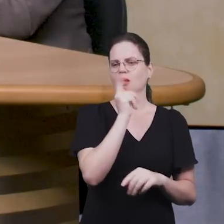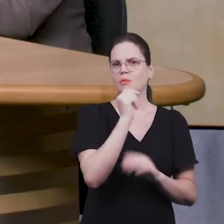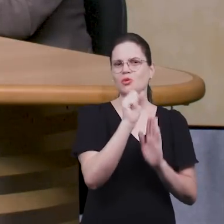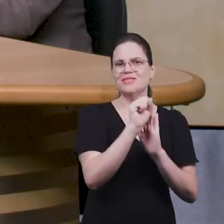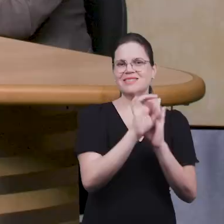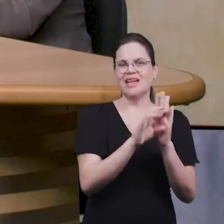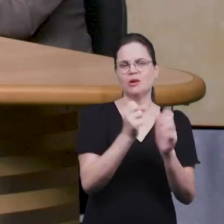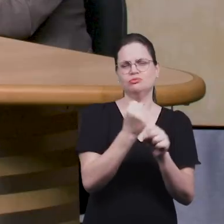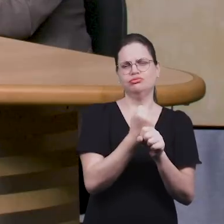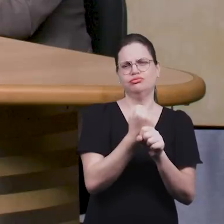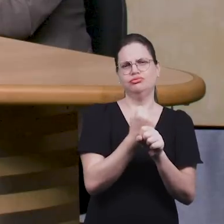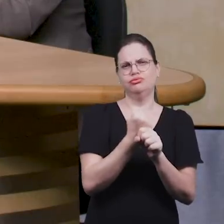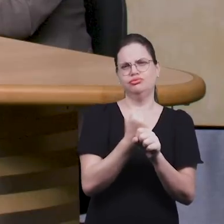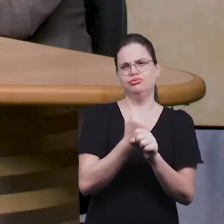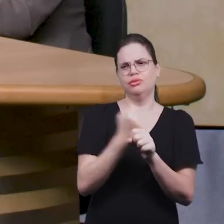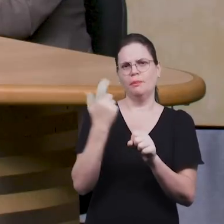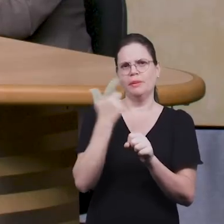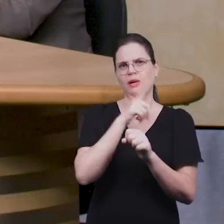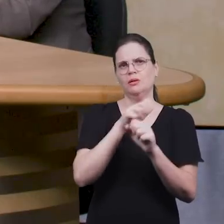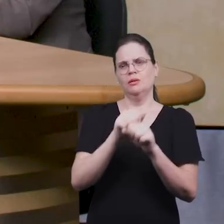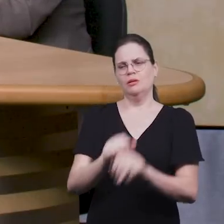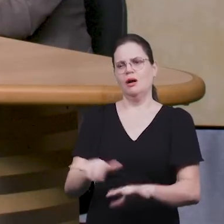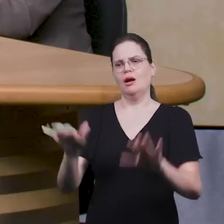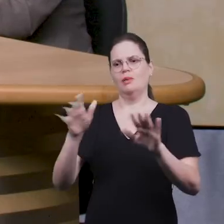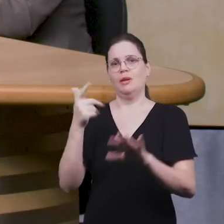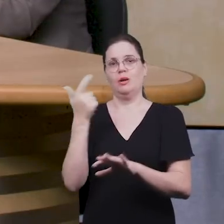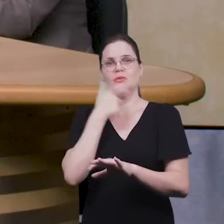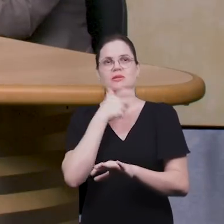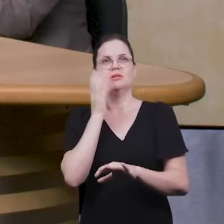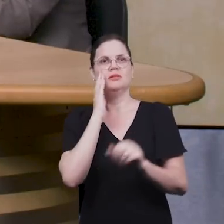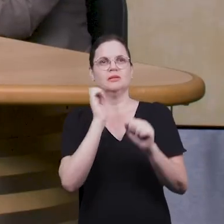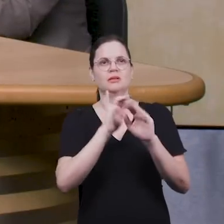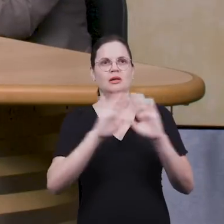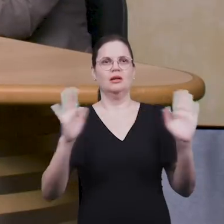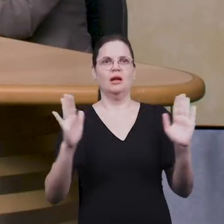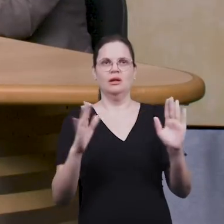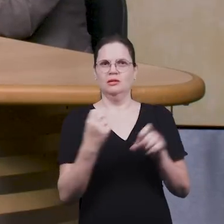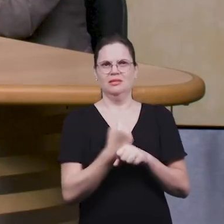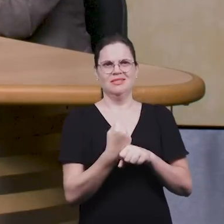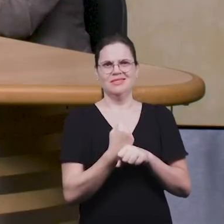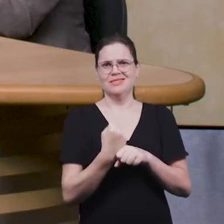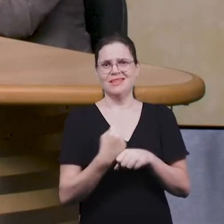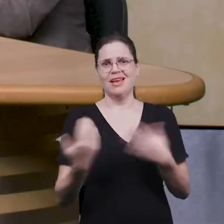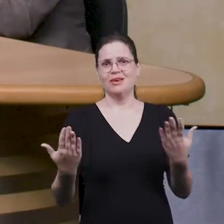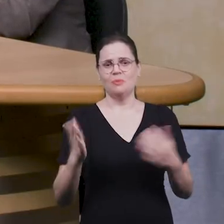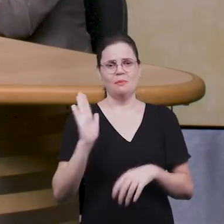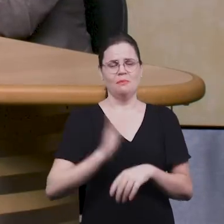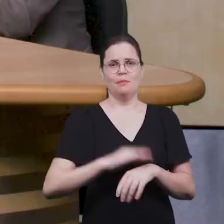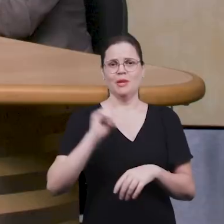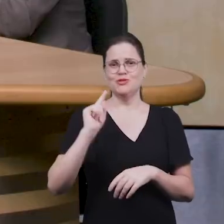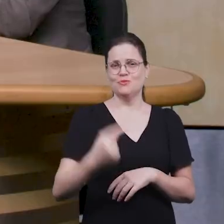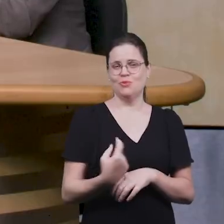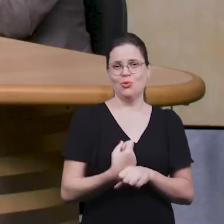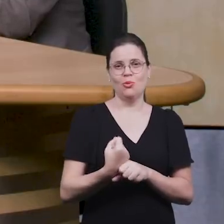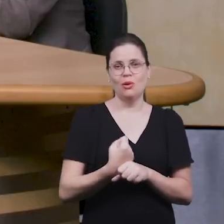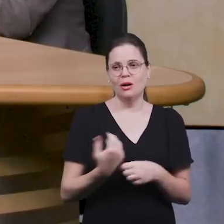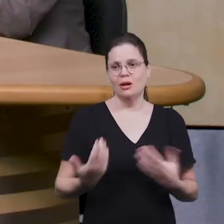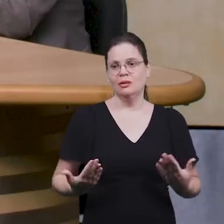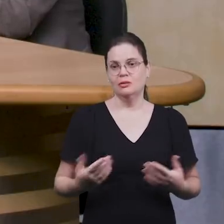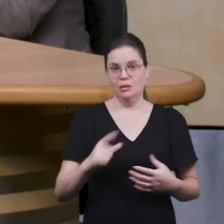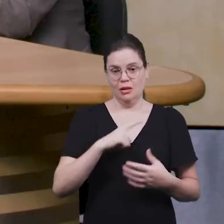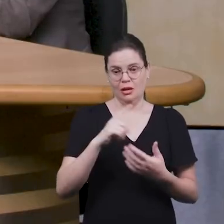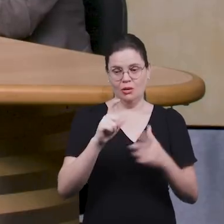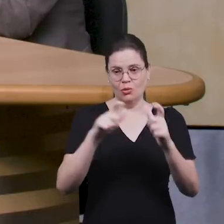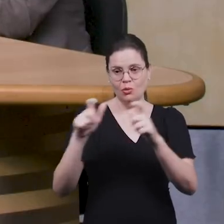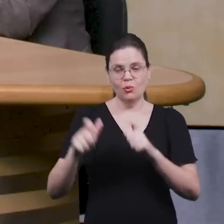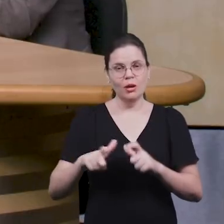ser alcançados por esta mensagem? Foram séculos. Verdade. Mais de 1000 anos, alguns